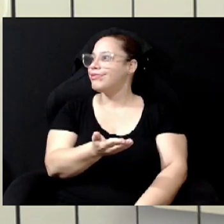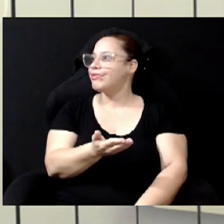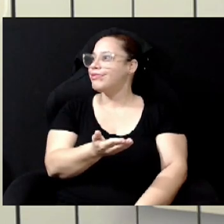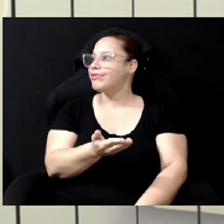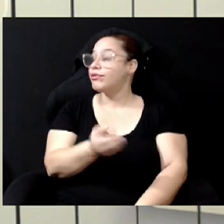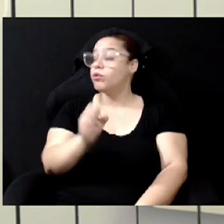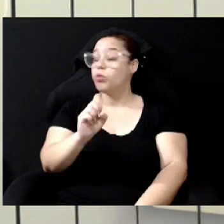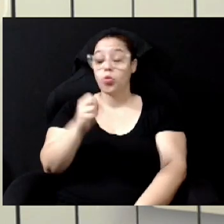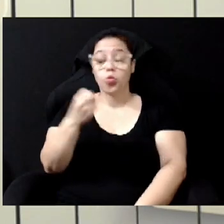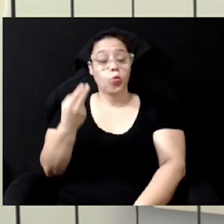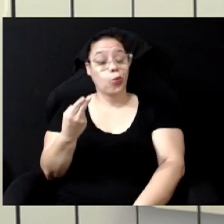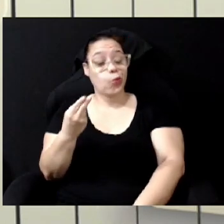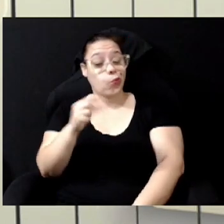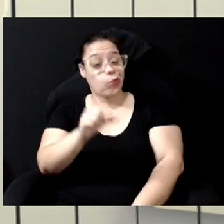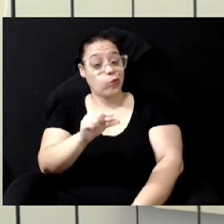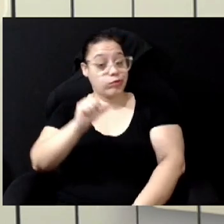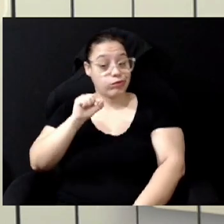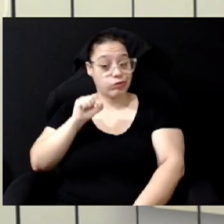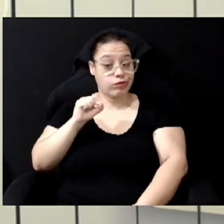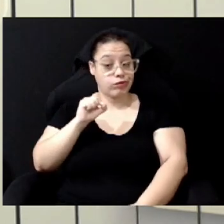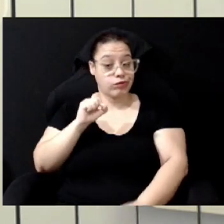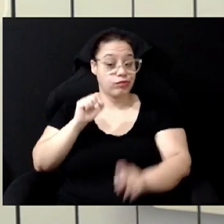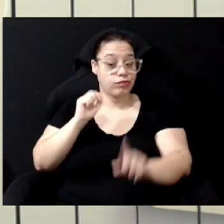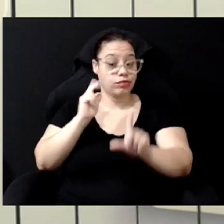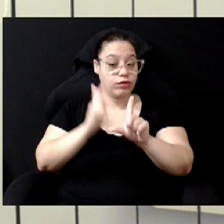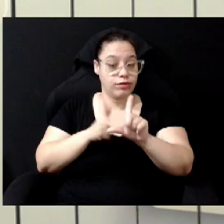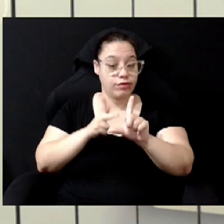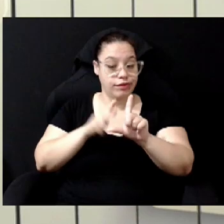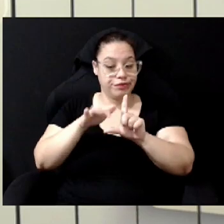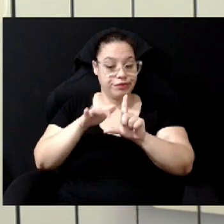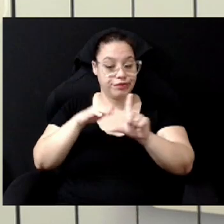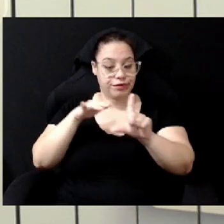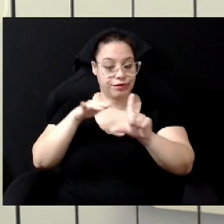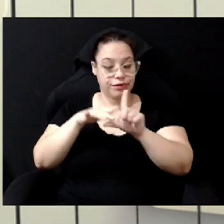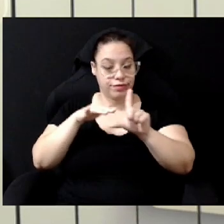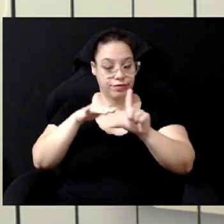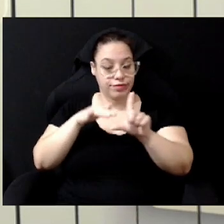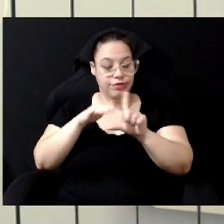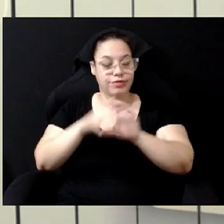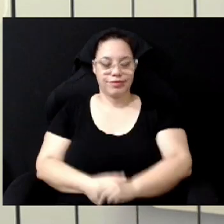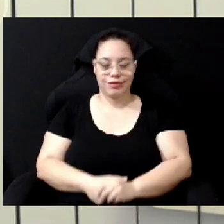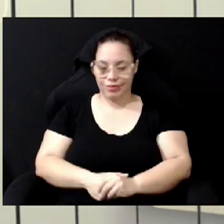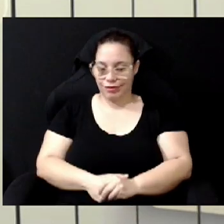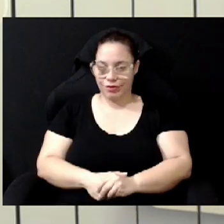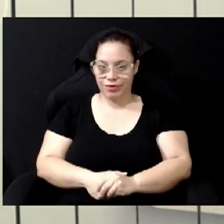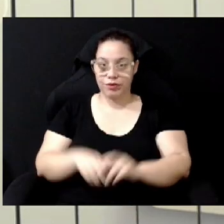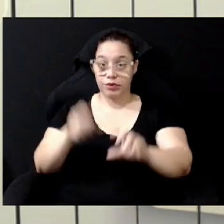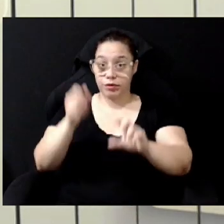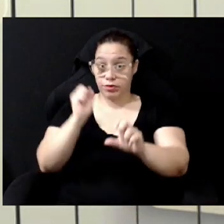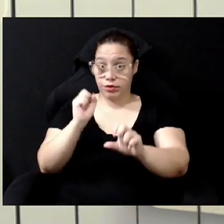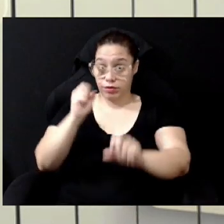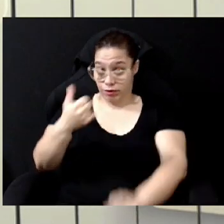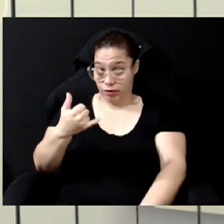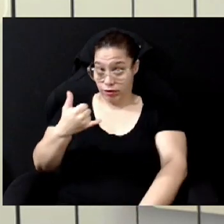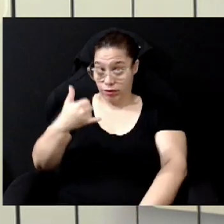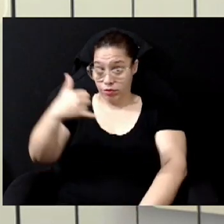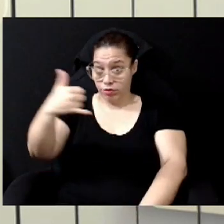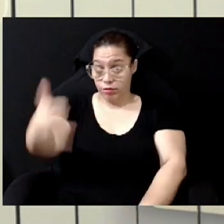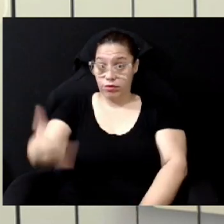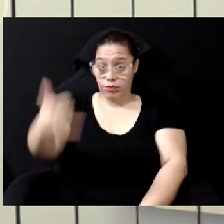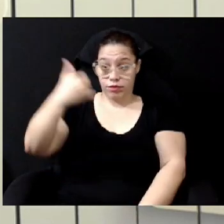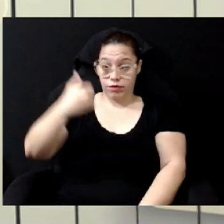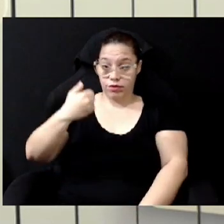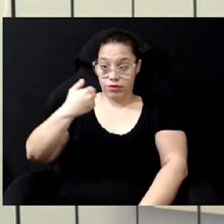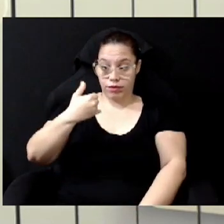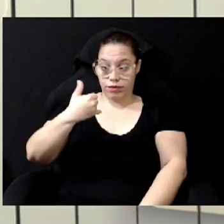978293776. Ou você tem a opção de enviar esta mensagem pelo nosso QR Code. Está com o seu celular aí perto? Pegue o